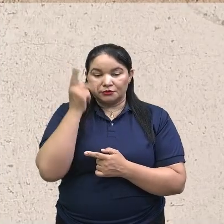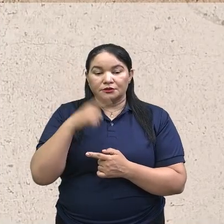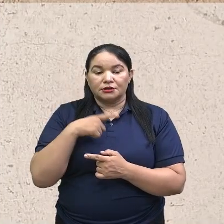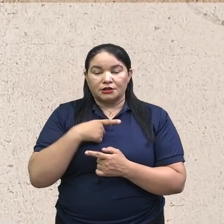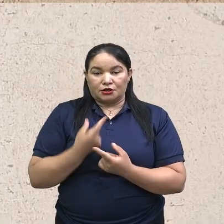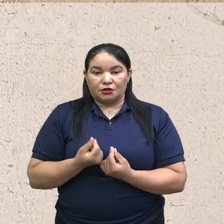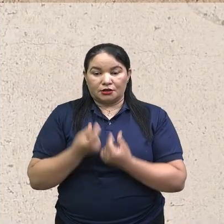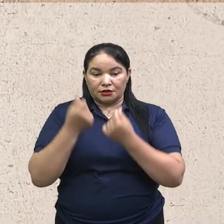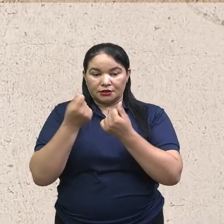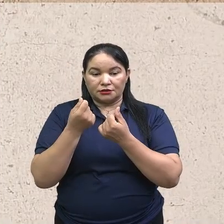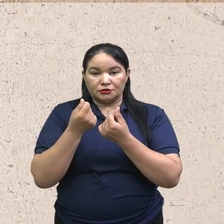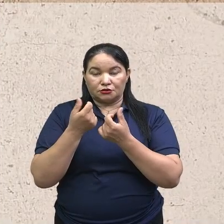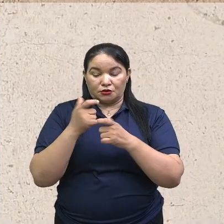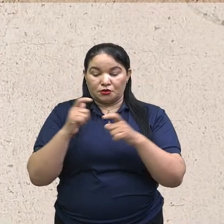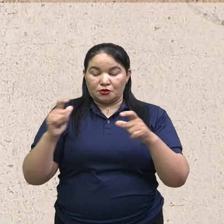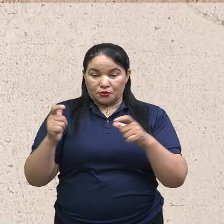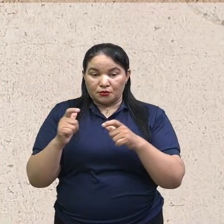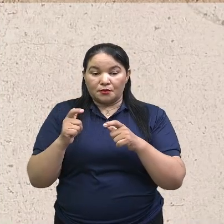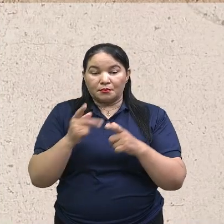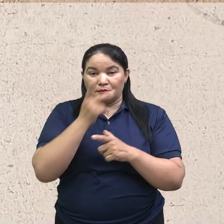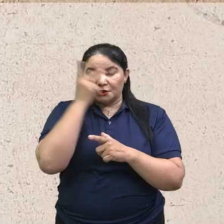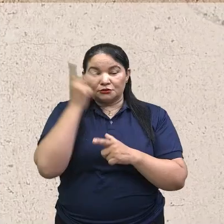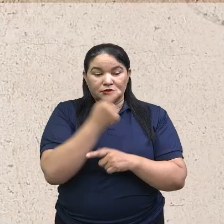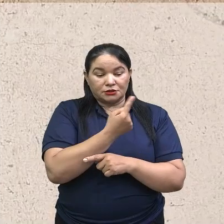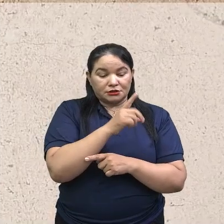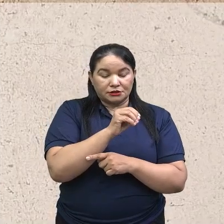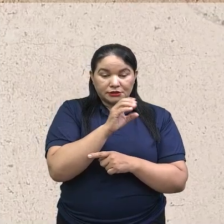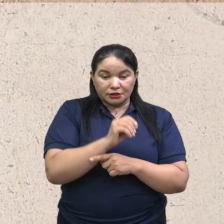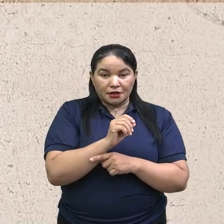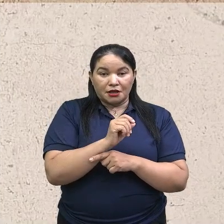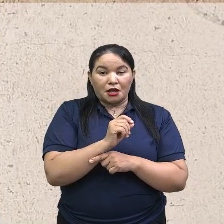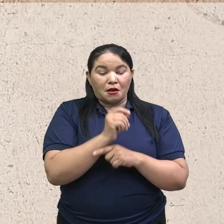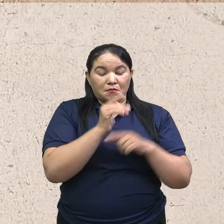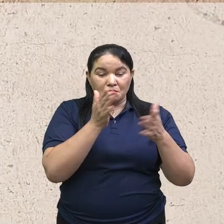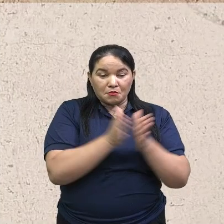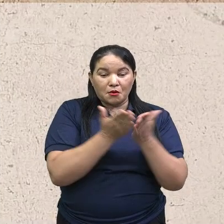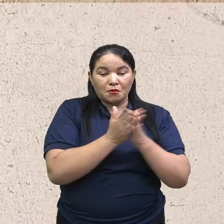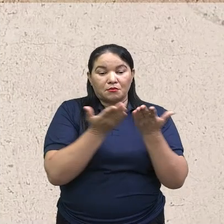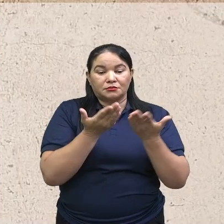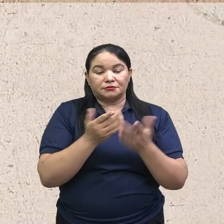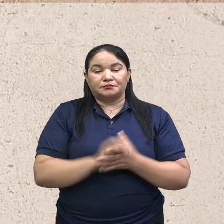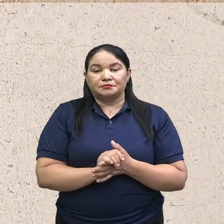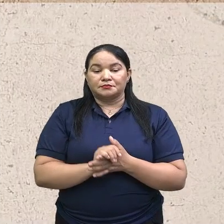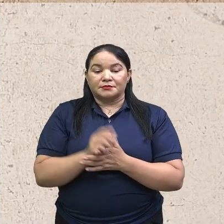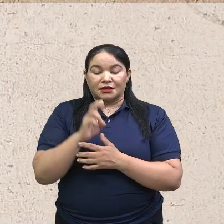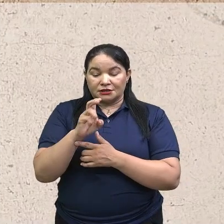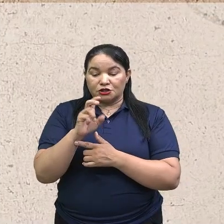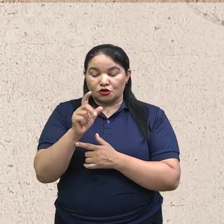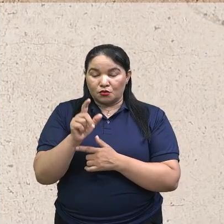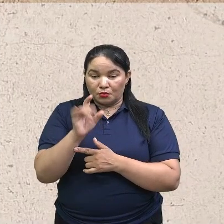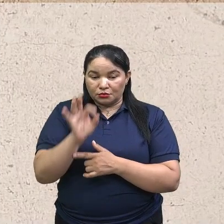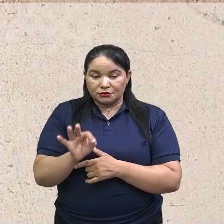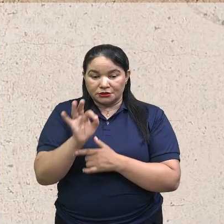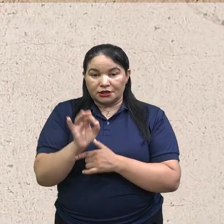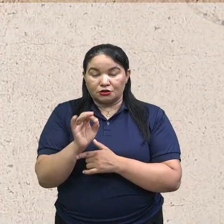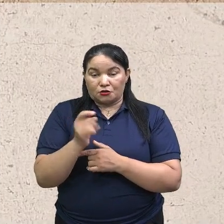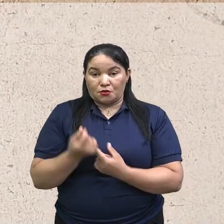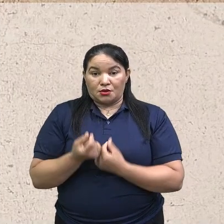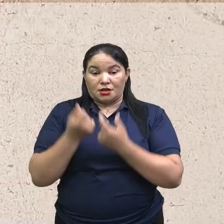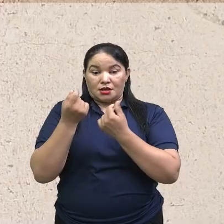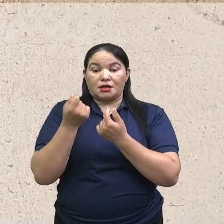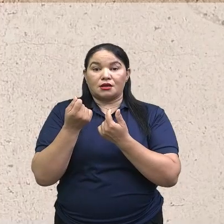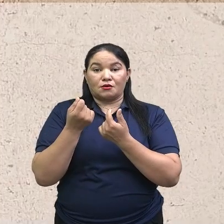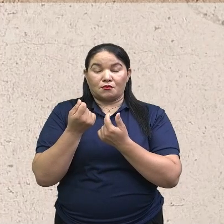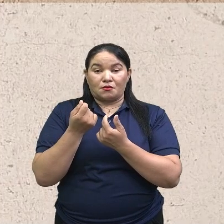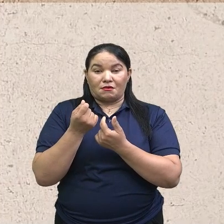dos 100 milhões mais pobres do país. Os 5% mais ricos detêm